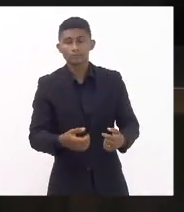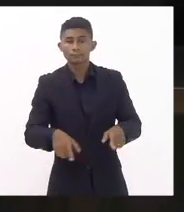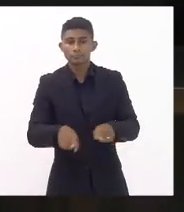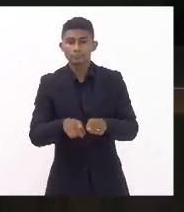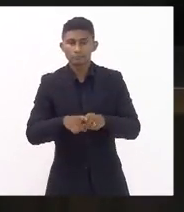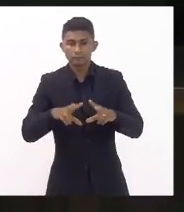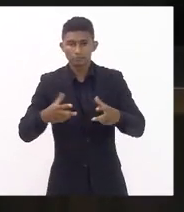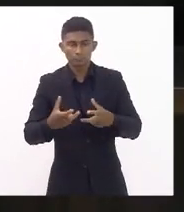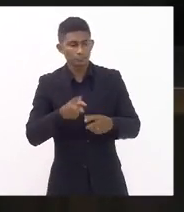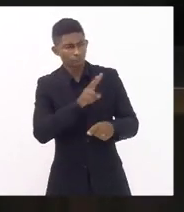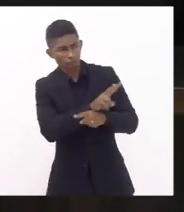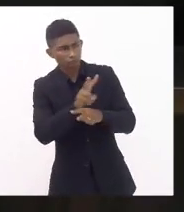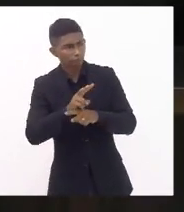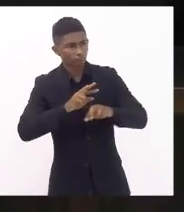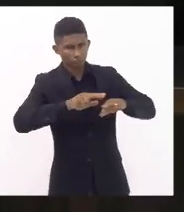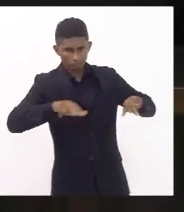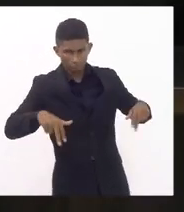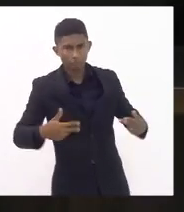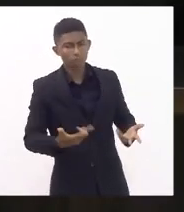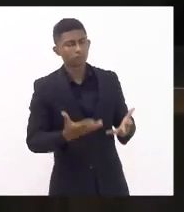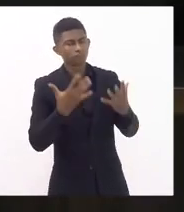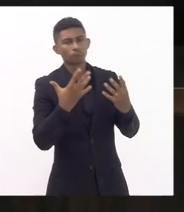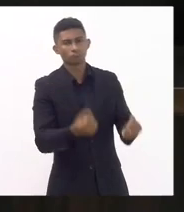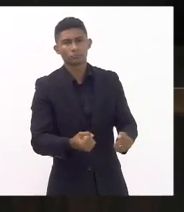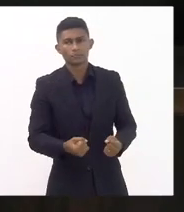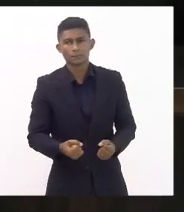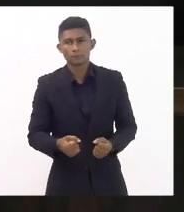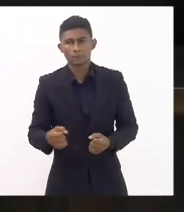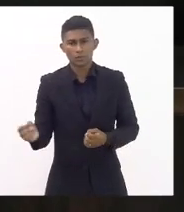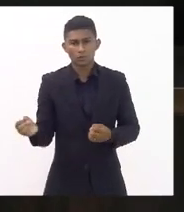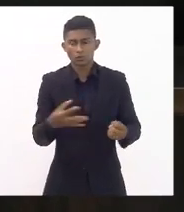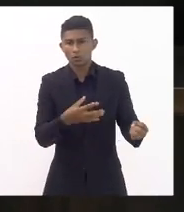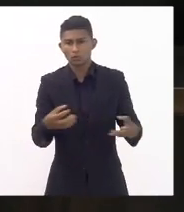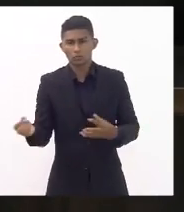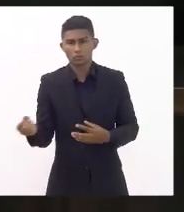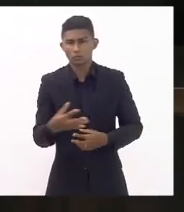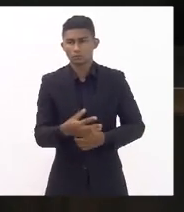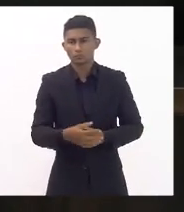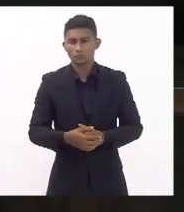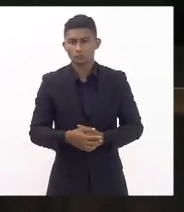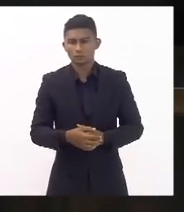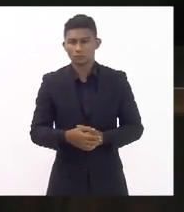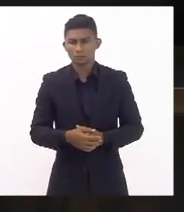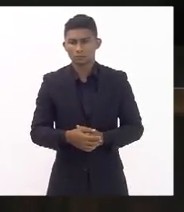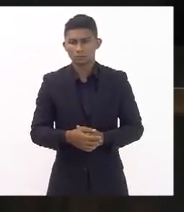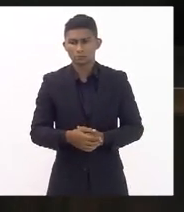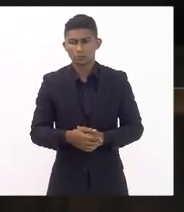Finanças, Fiscalização Financeira e Controle, favorável. Novos pareceres. Espera aí.